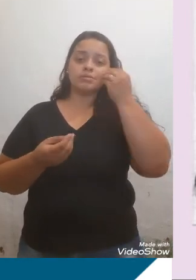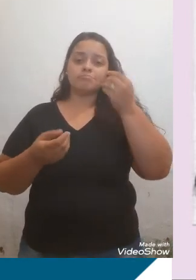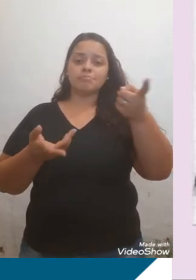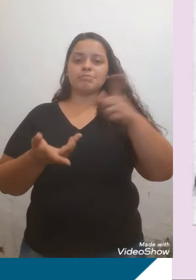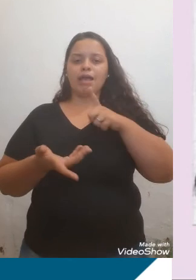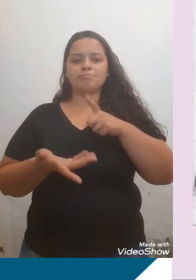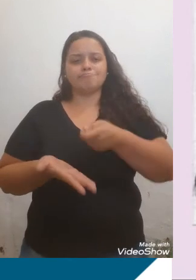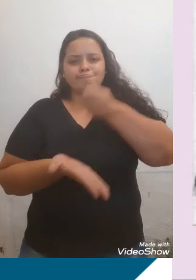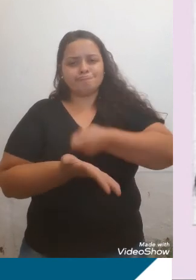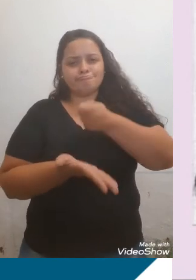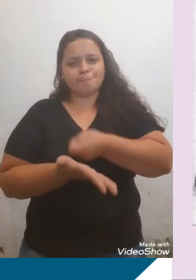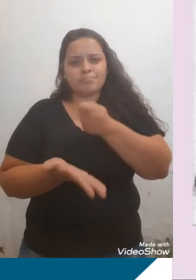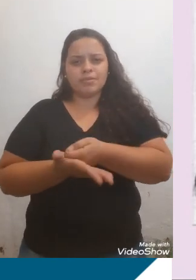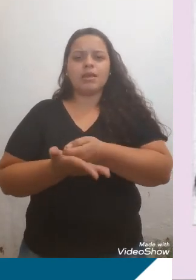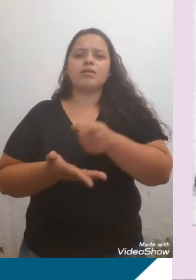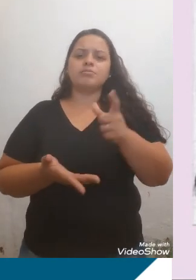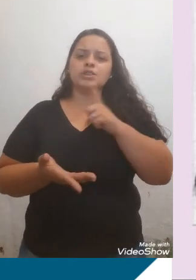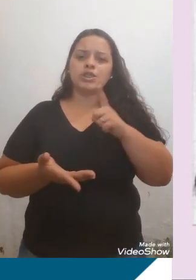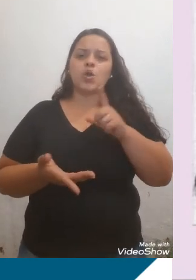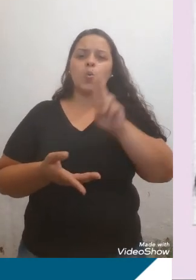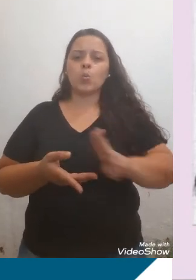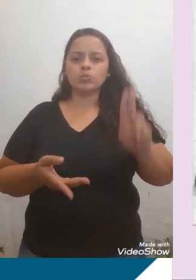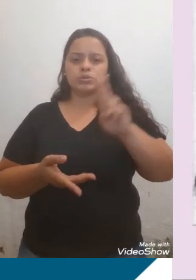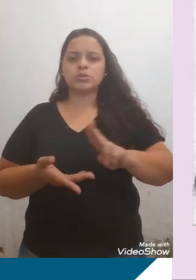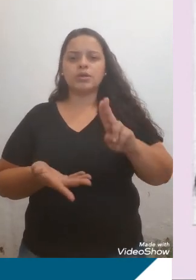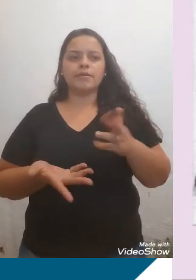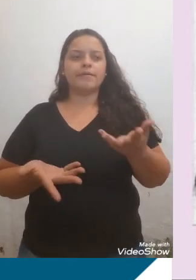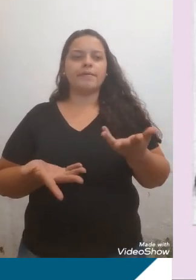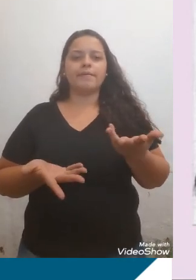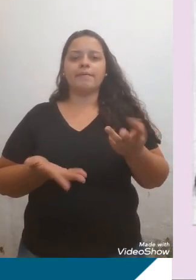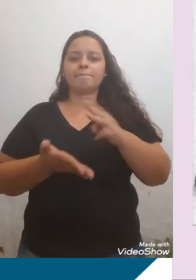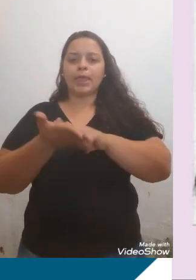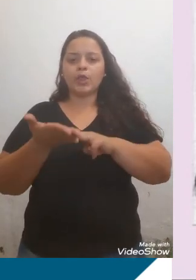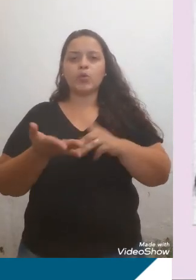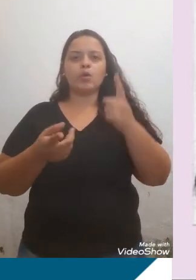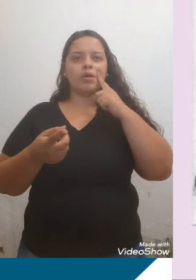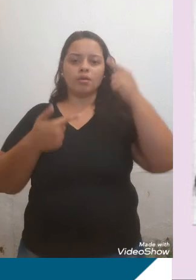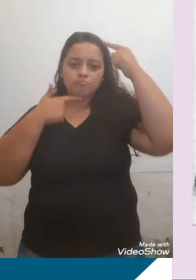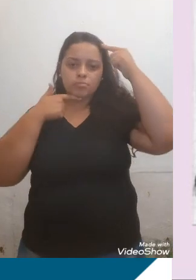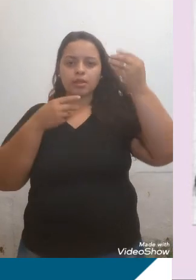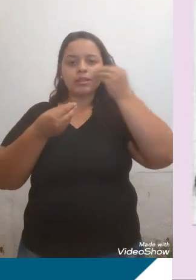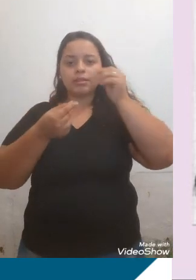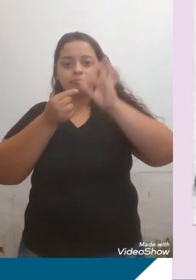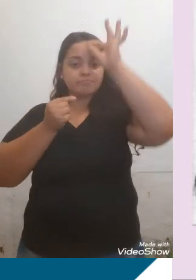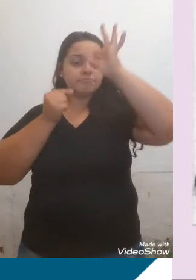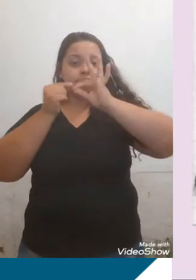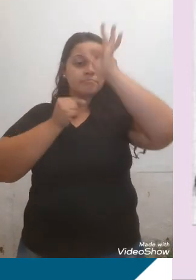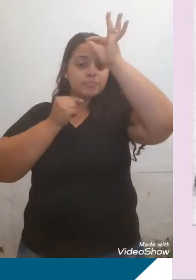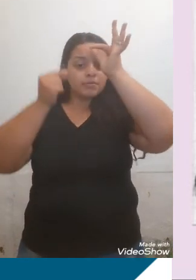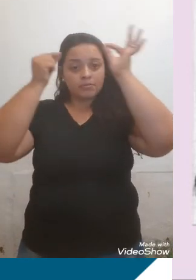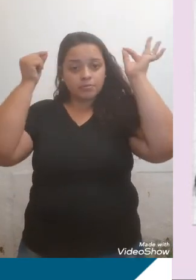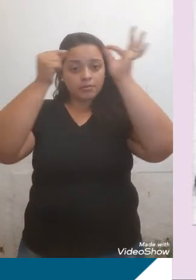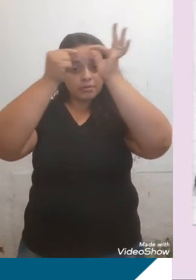bastante autoritário, ela se utilizava de métodos de medição de partes do corpo, medição